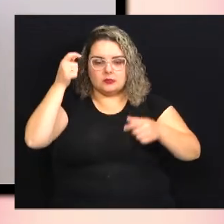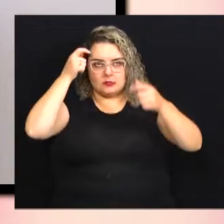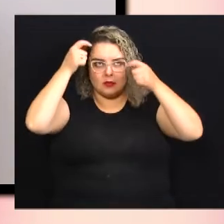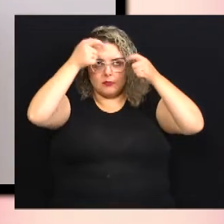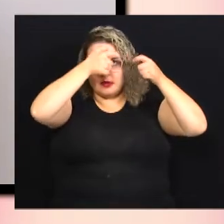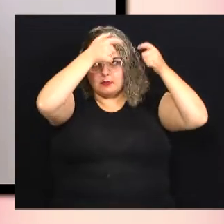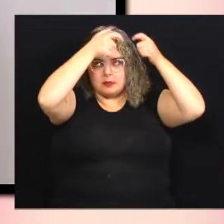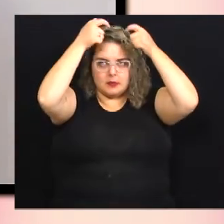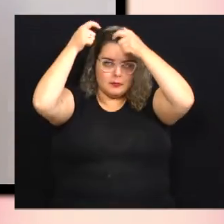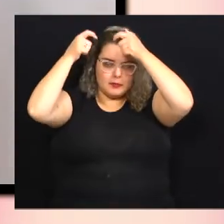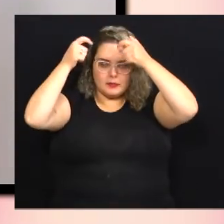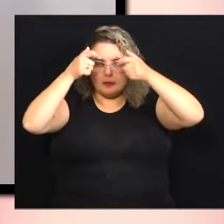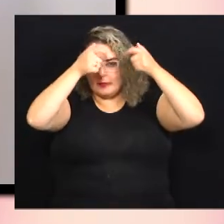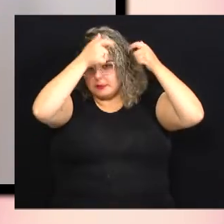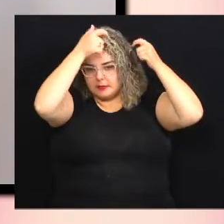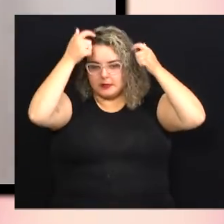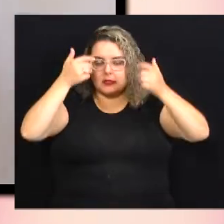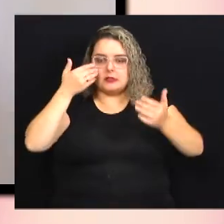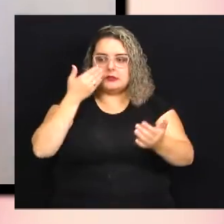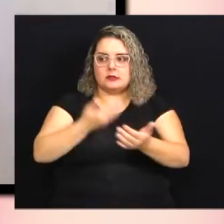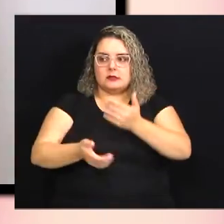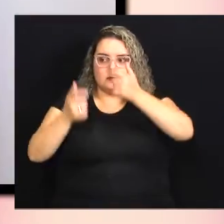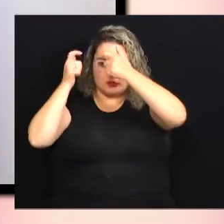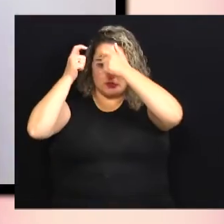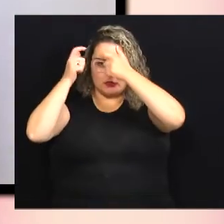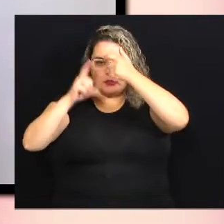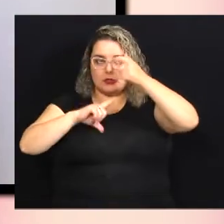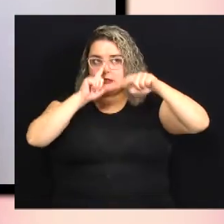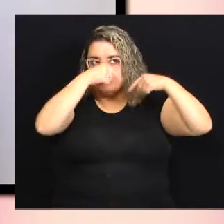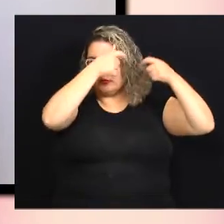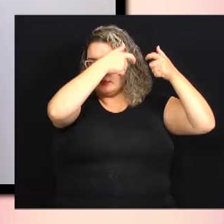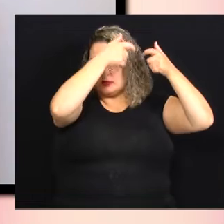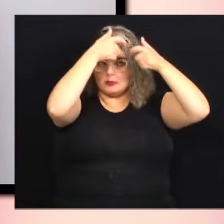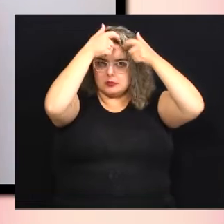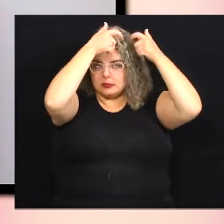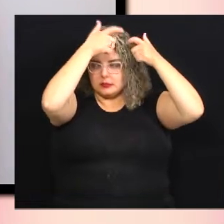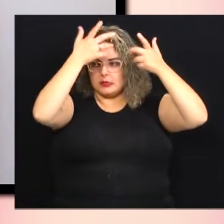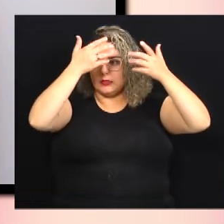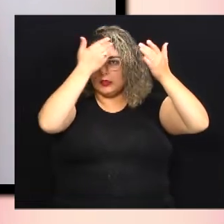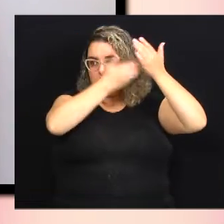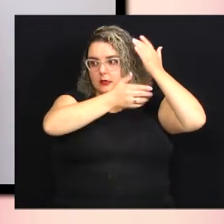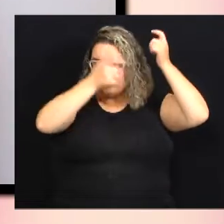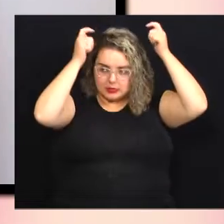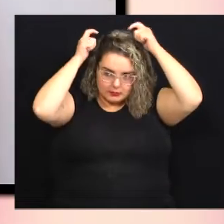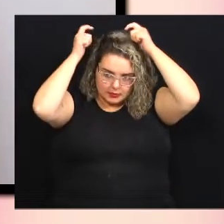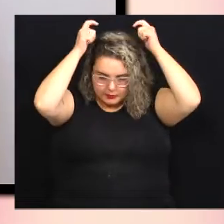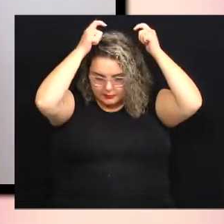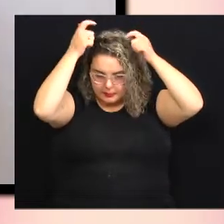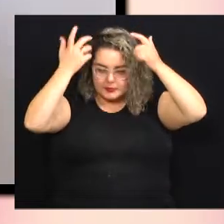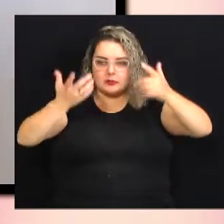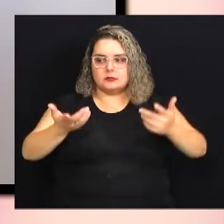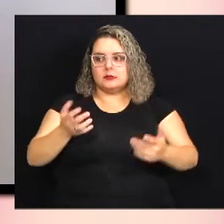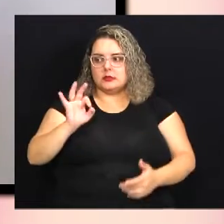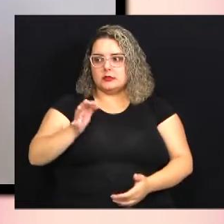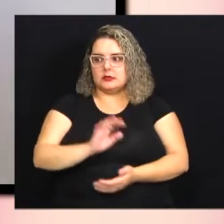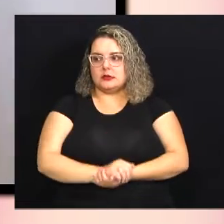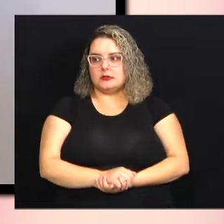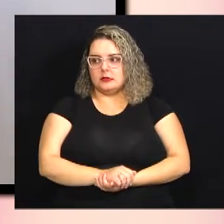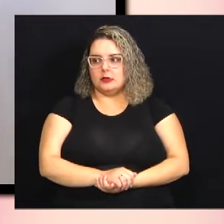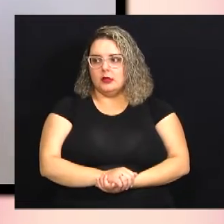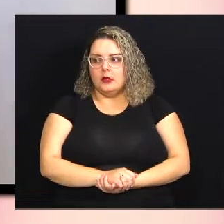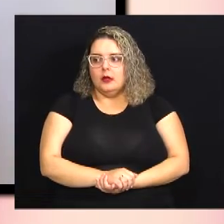cérebro, né? Então, se ela perde num local, ela ainda tem no outro, tá certo? Agora, uma pessoa que